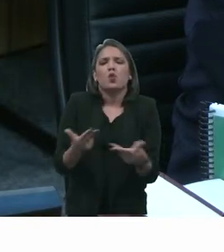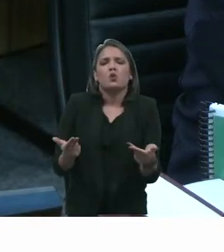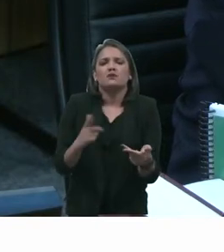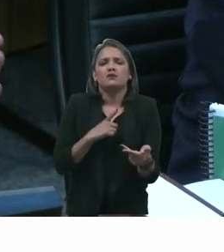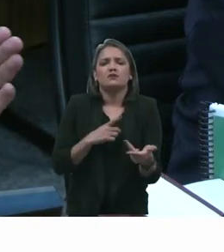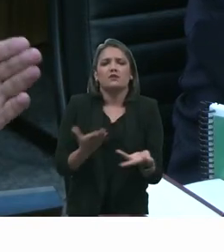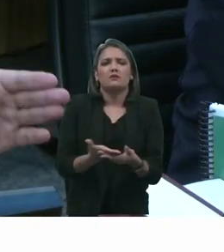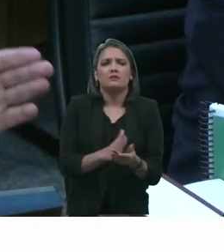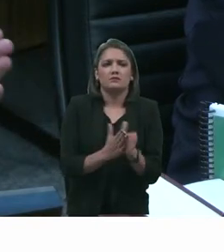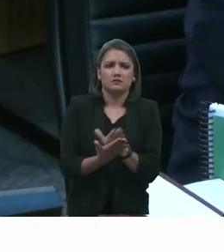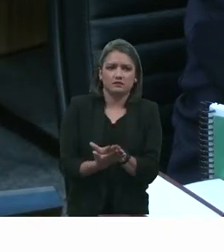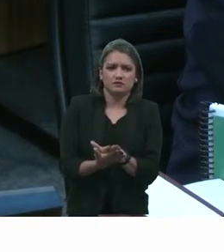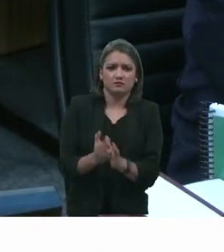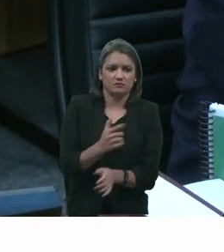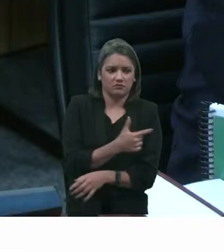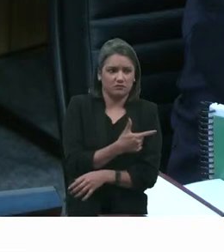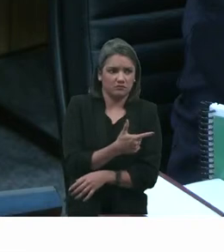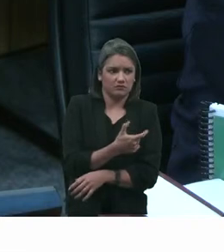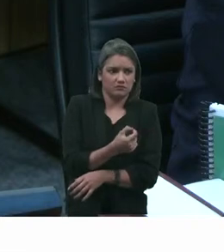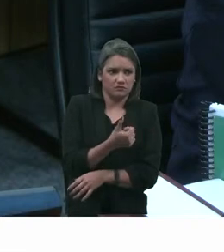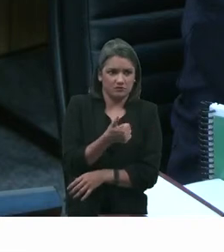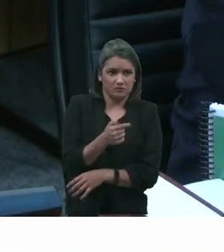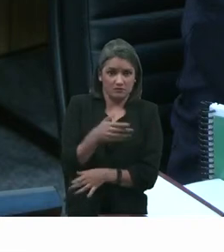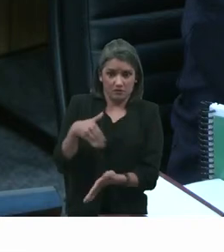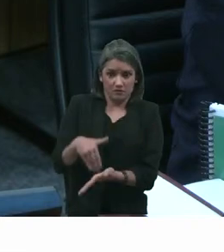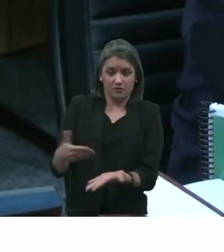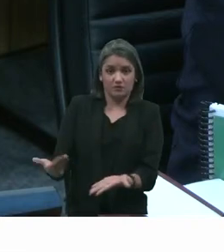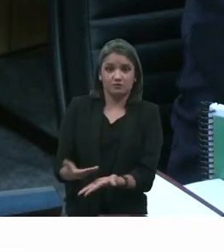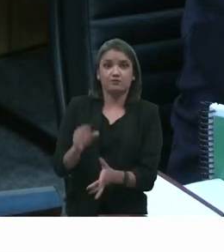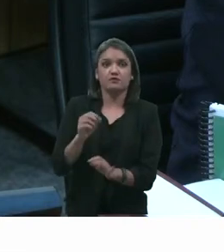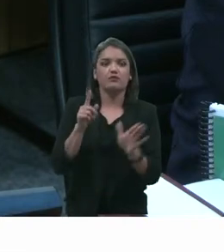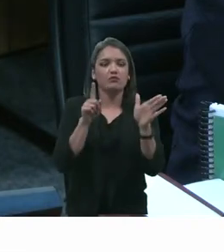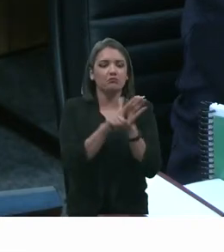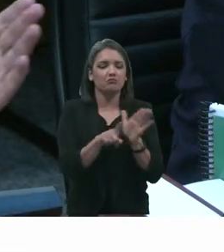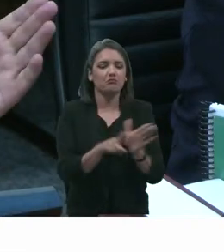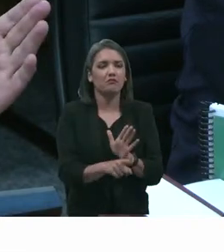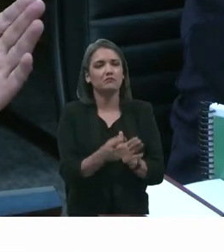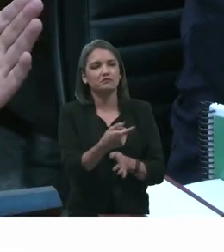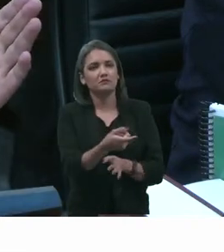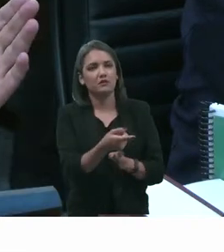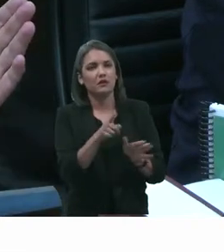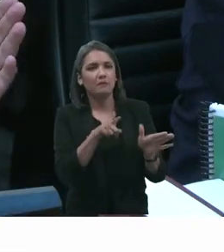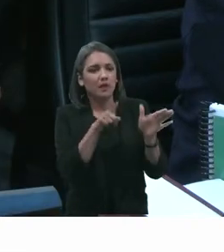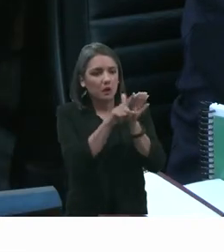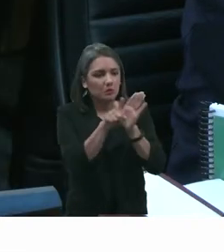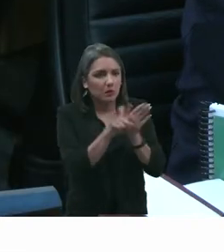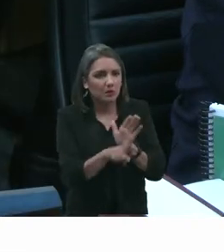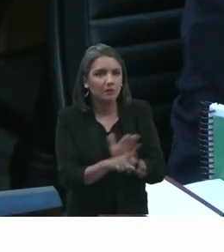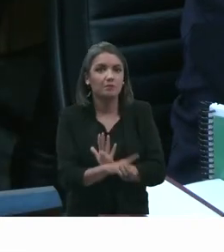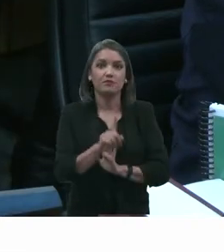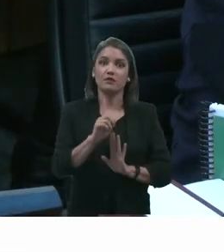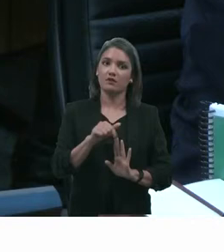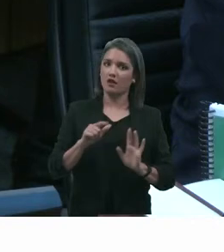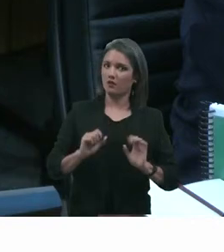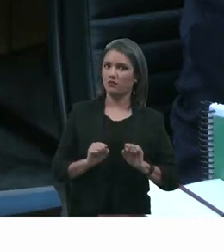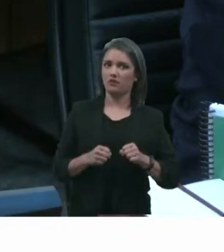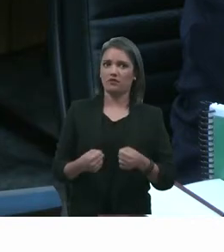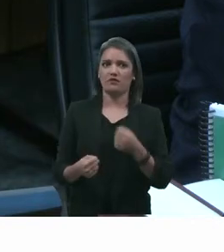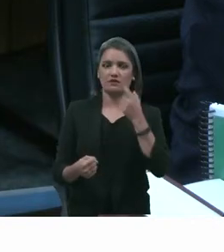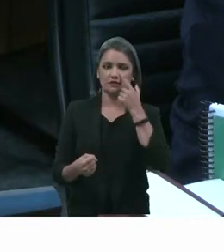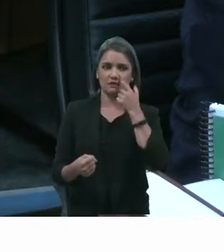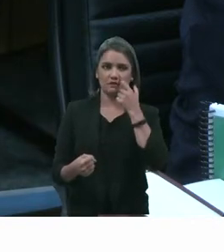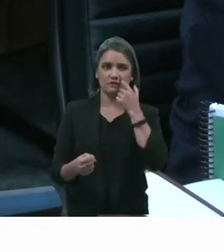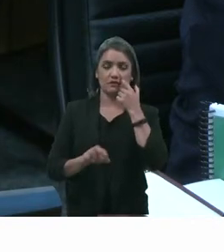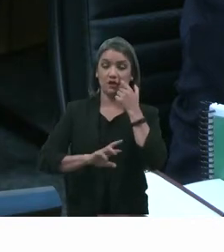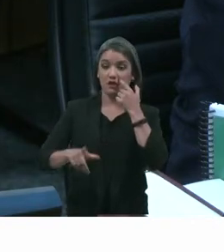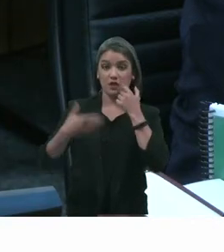processo de 2017 para cá foi o interrogatório, né, que, como se sabe, é um ato de defesa. Não é prova